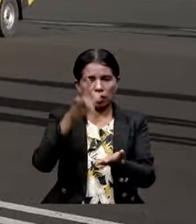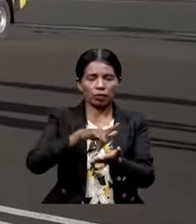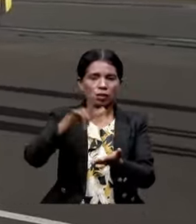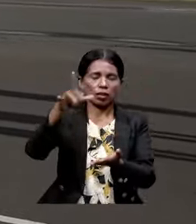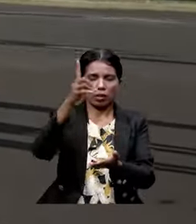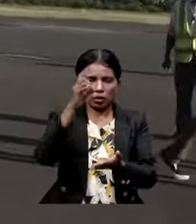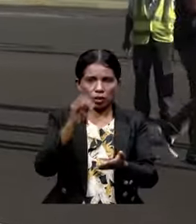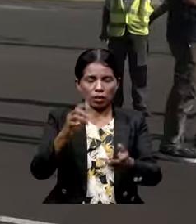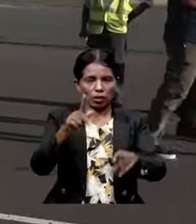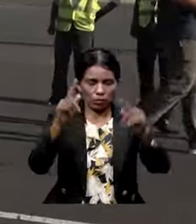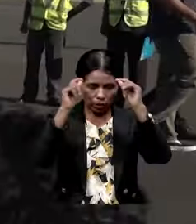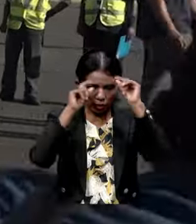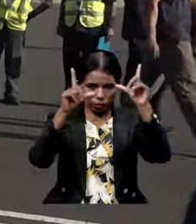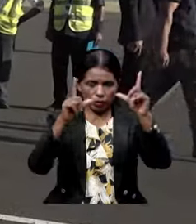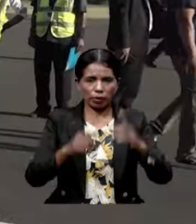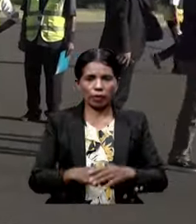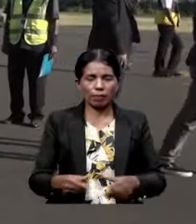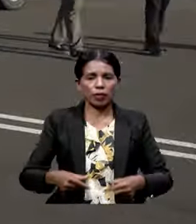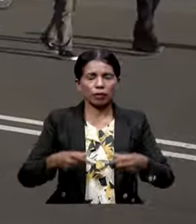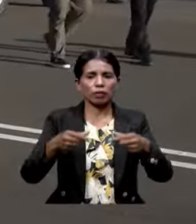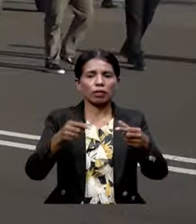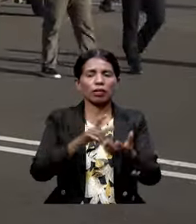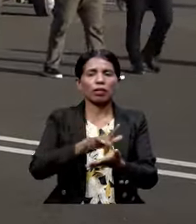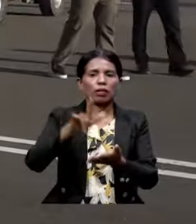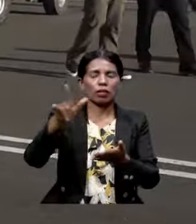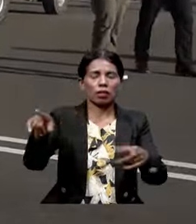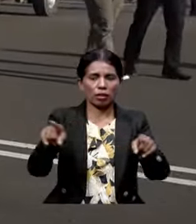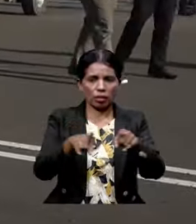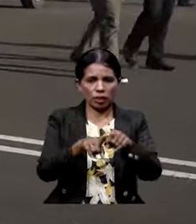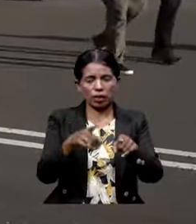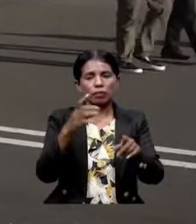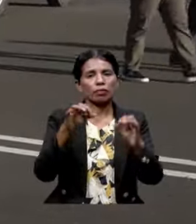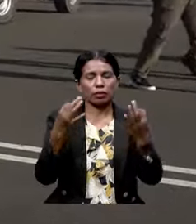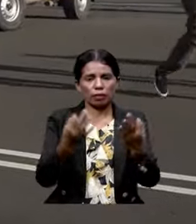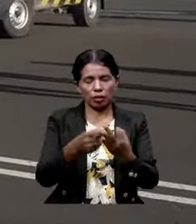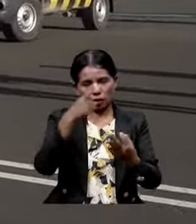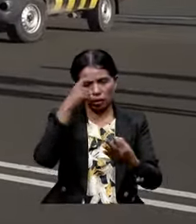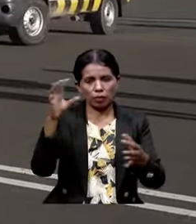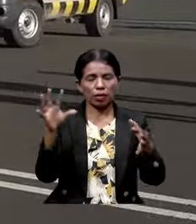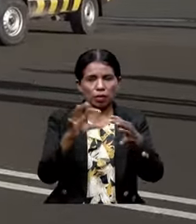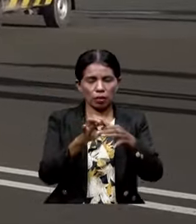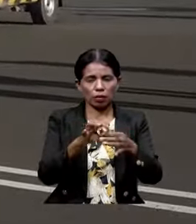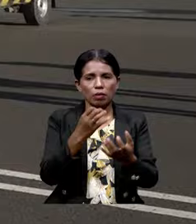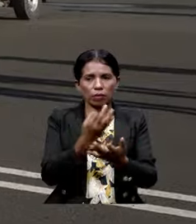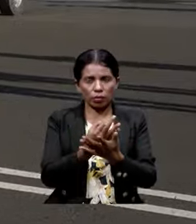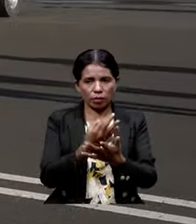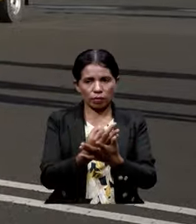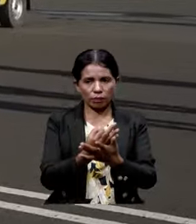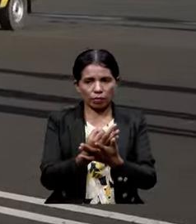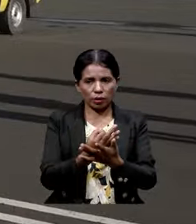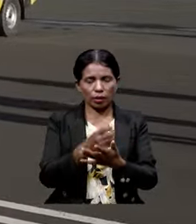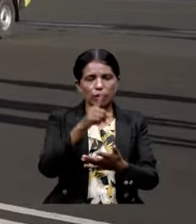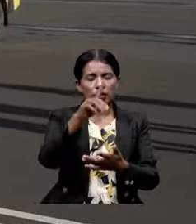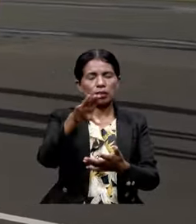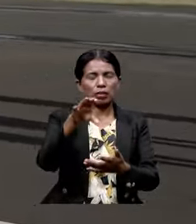Dili timorongian. Hudi entrega ba Airo Dili ne hanesan konspirasaun. Tamba liga ho subsidio sein